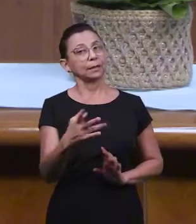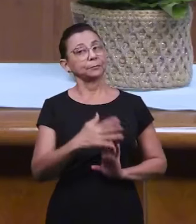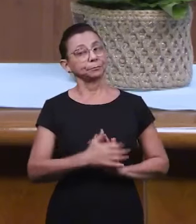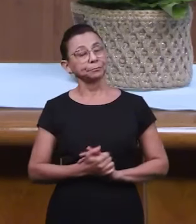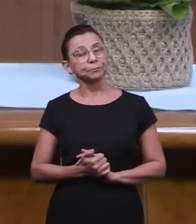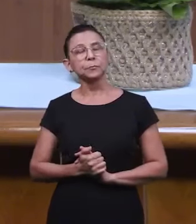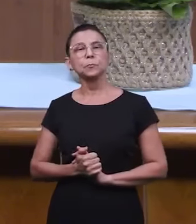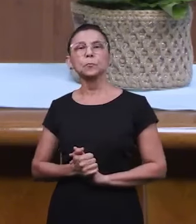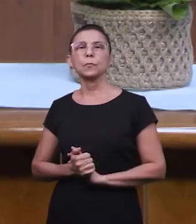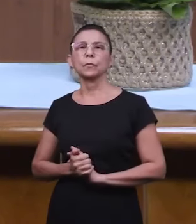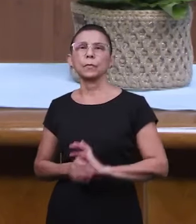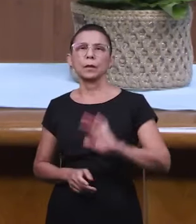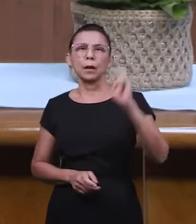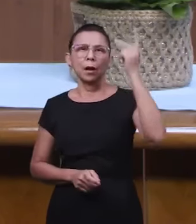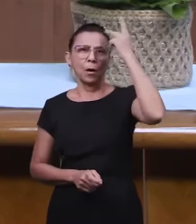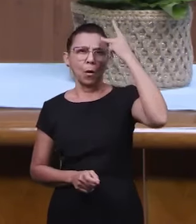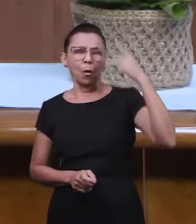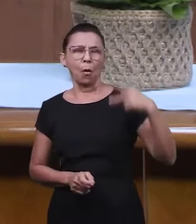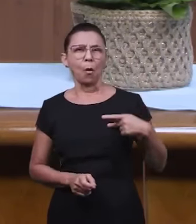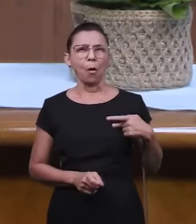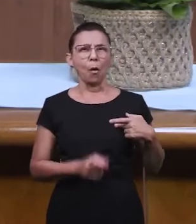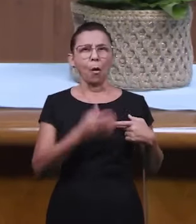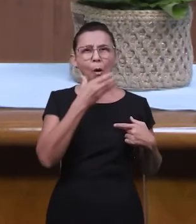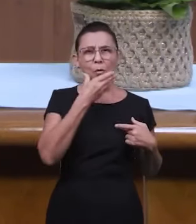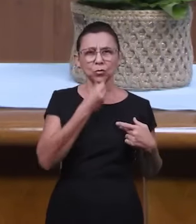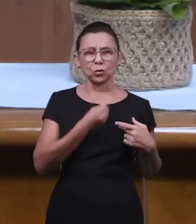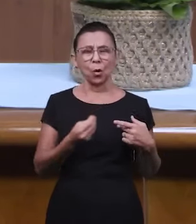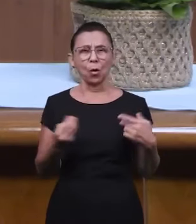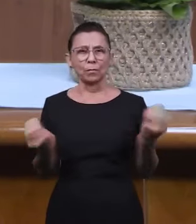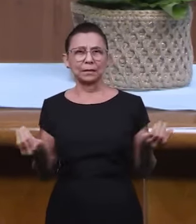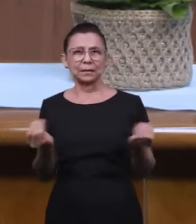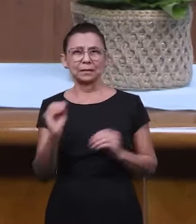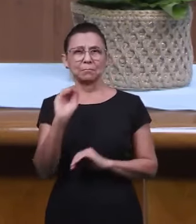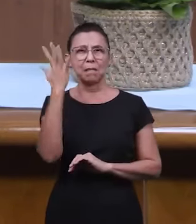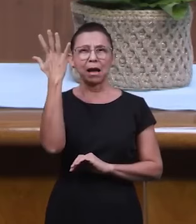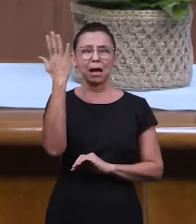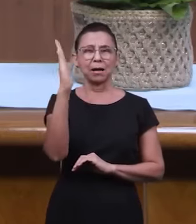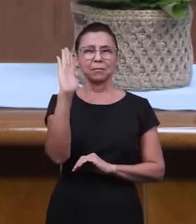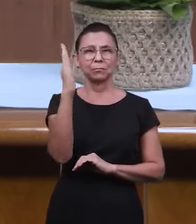os homens trairão e odiarão uns aos outros.